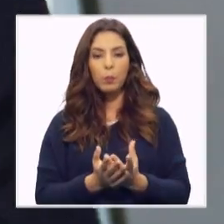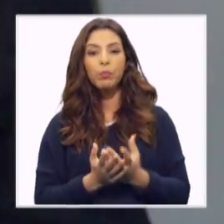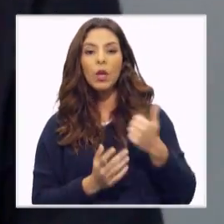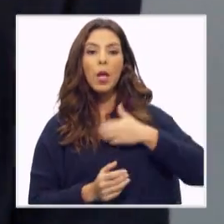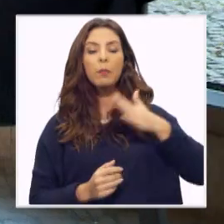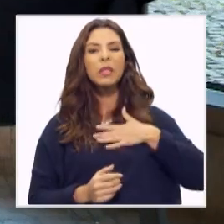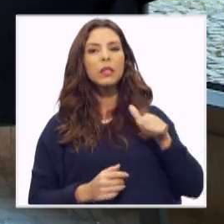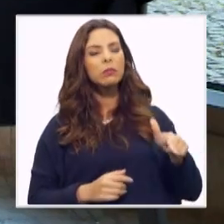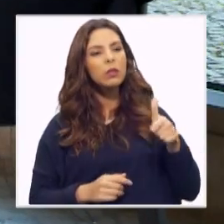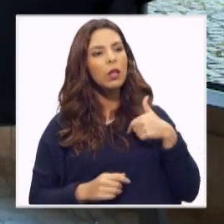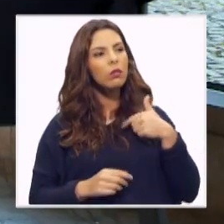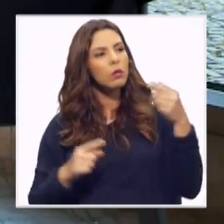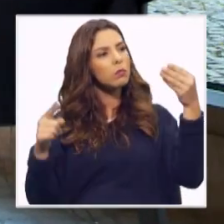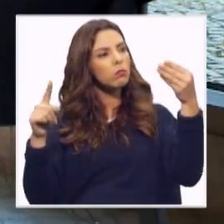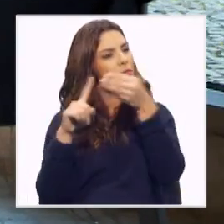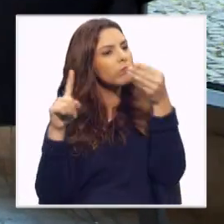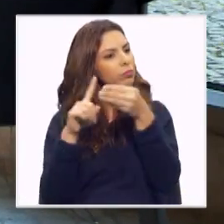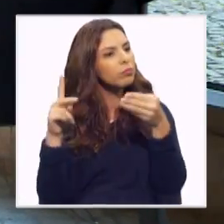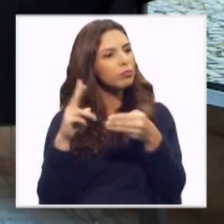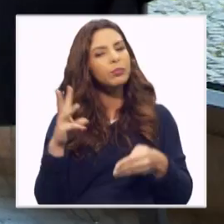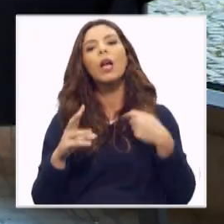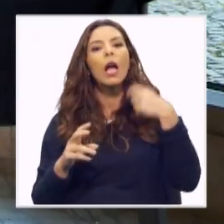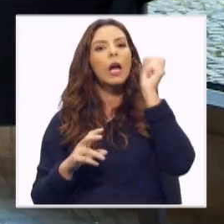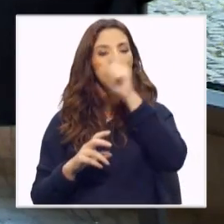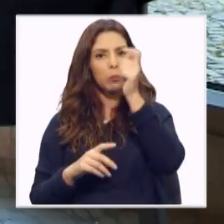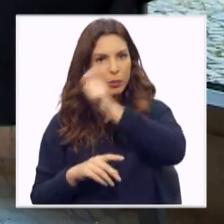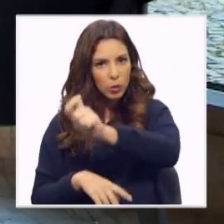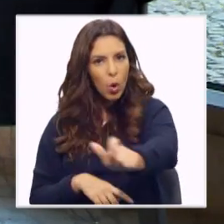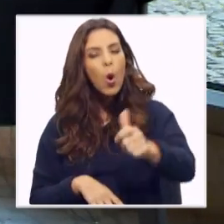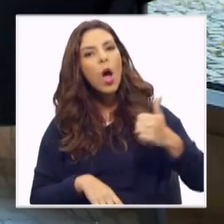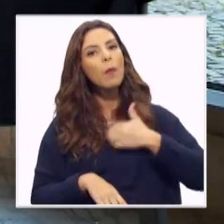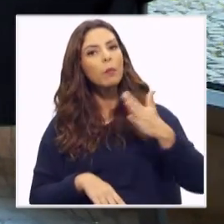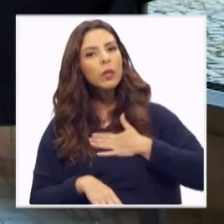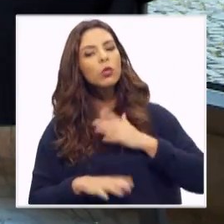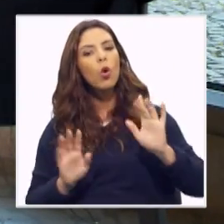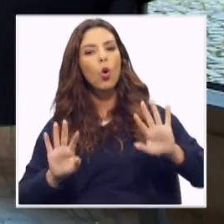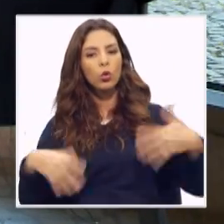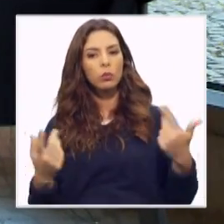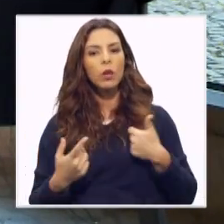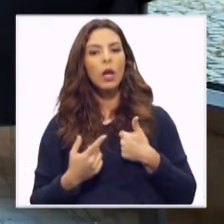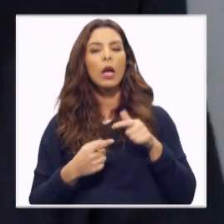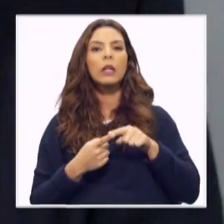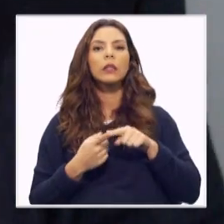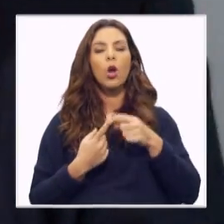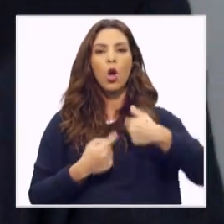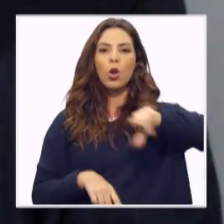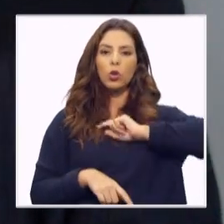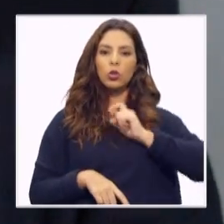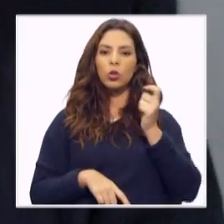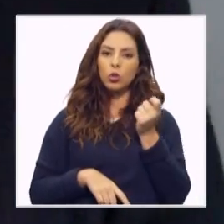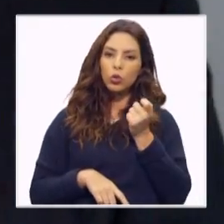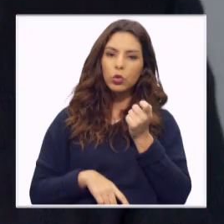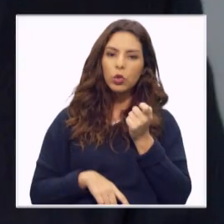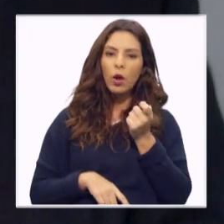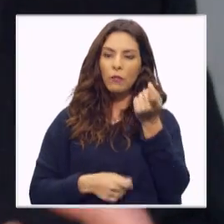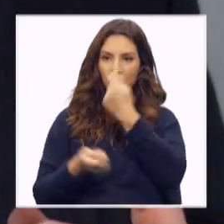maneira global. E a Unbabel trabalha para que clientes? São empresas? São cidadãos comuns? Qual é que é o público? Então, nós somos B2B SaaS,